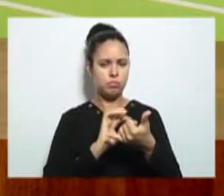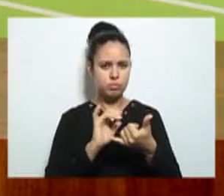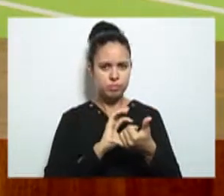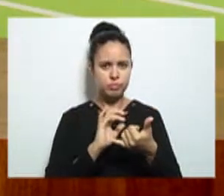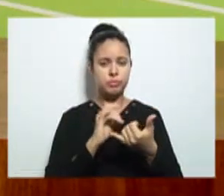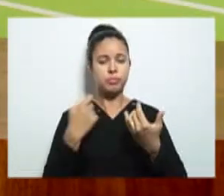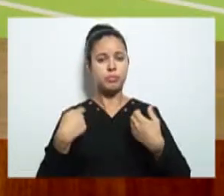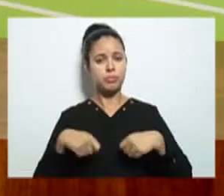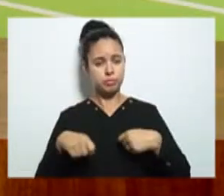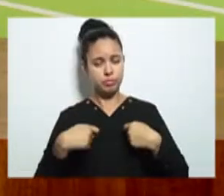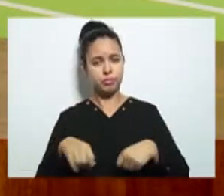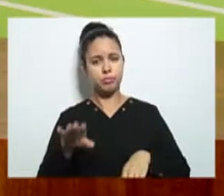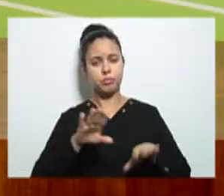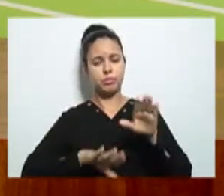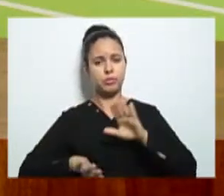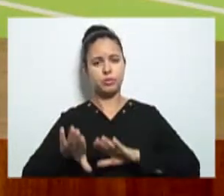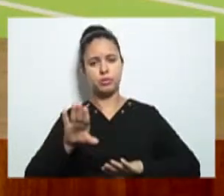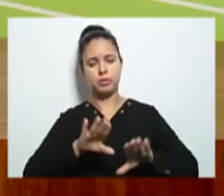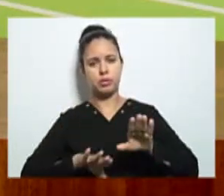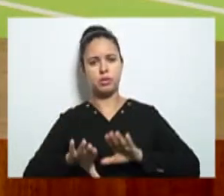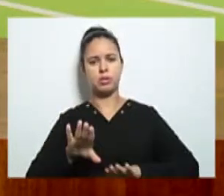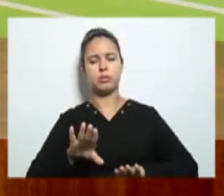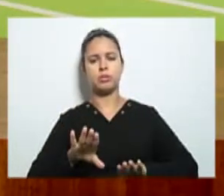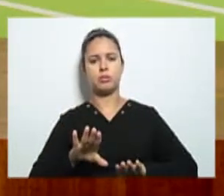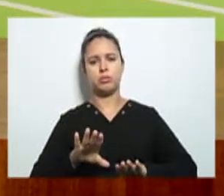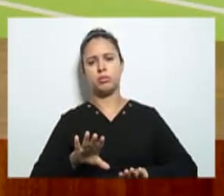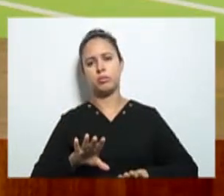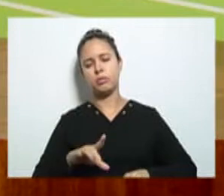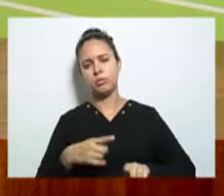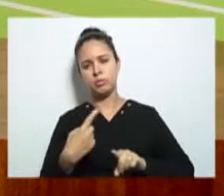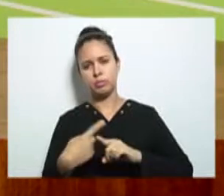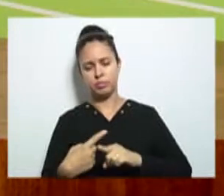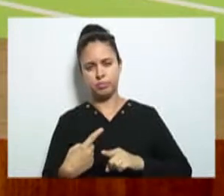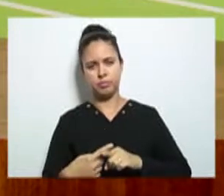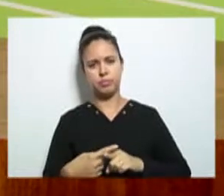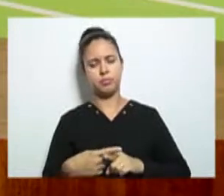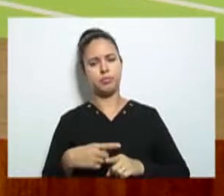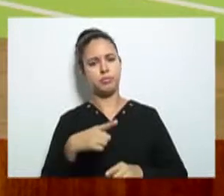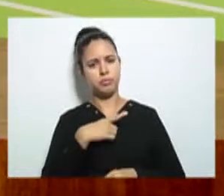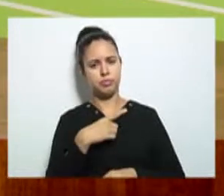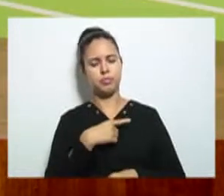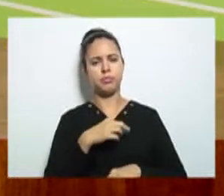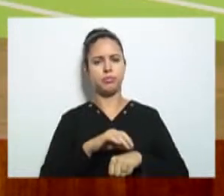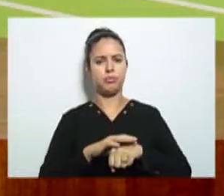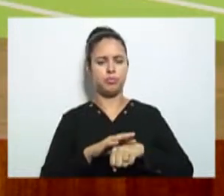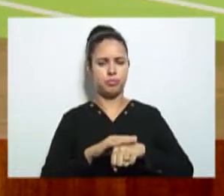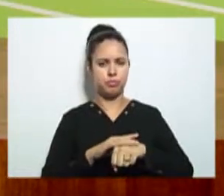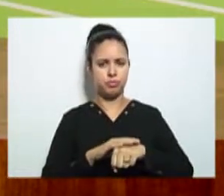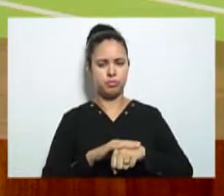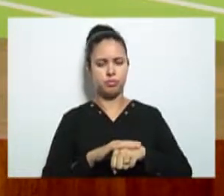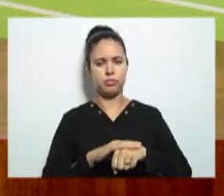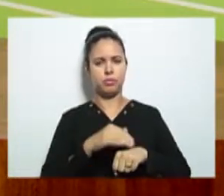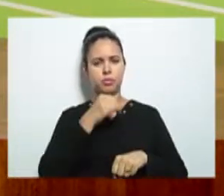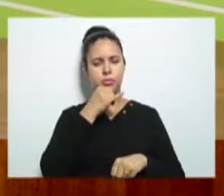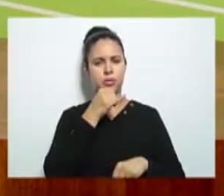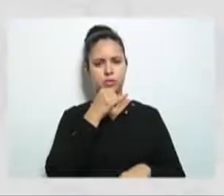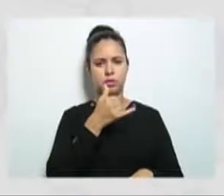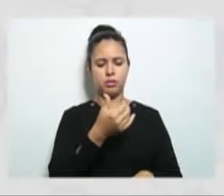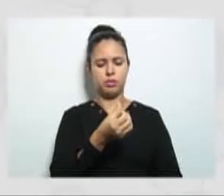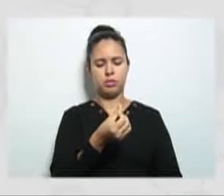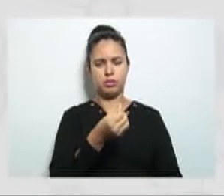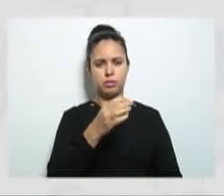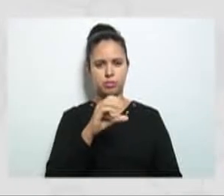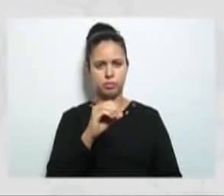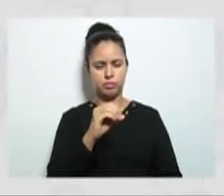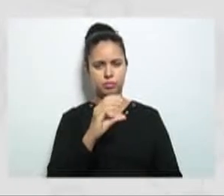né? Usando muito os dedos e isso acaba acontecendo problema. Igual aquela questão ali que está falando, de 60 a 70 centímetros,